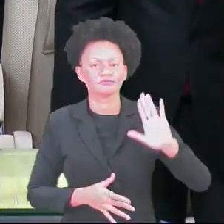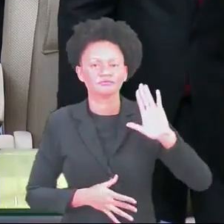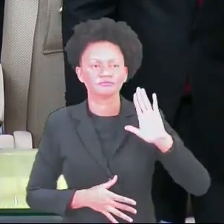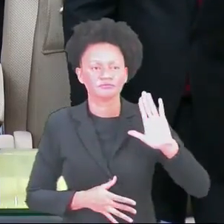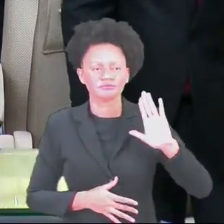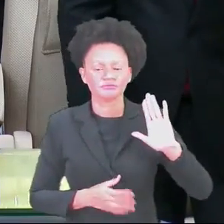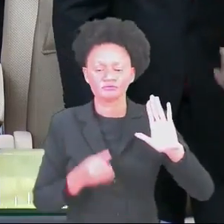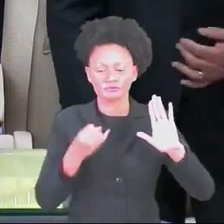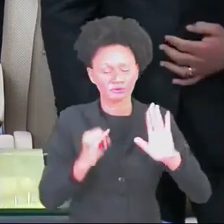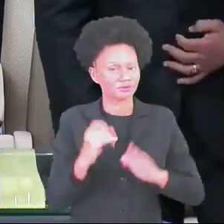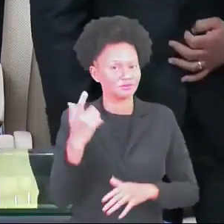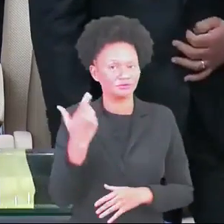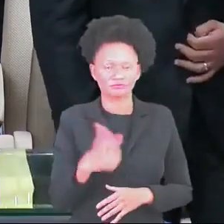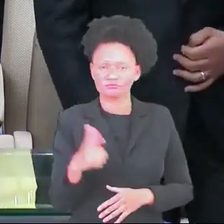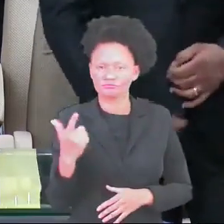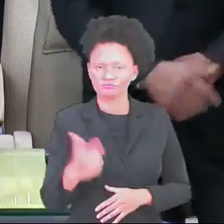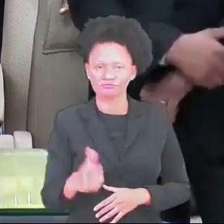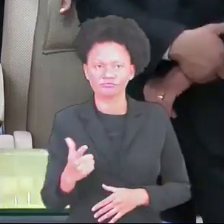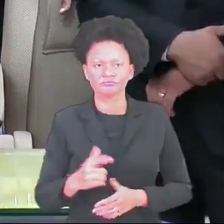Se não tem,